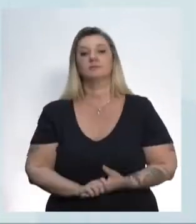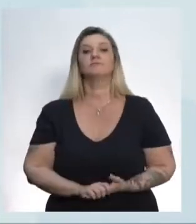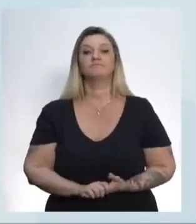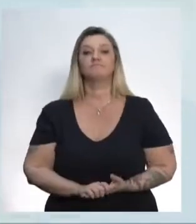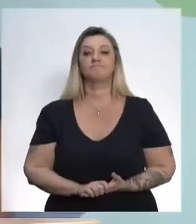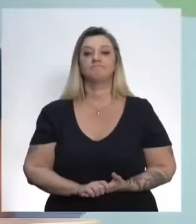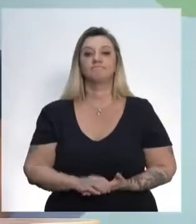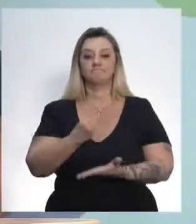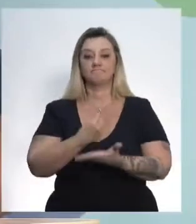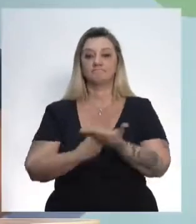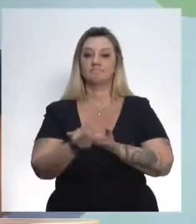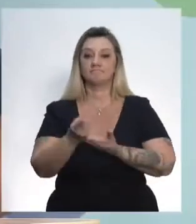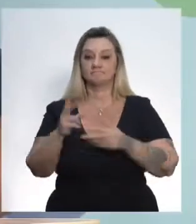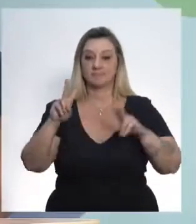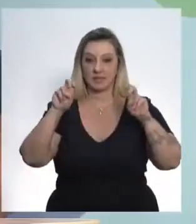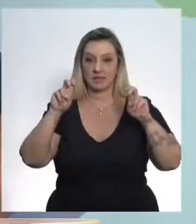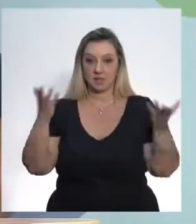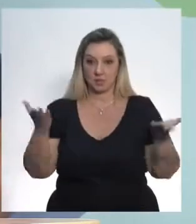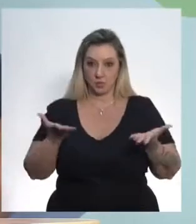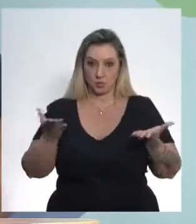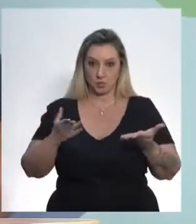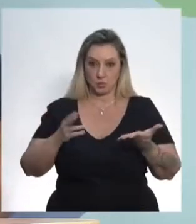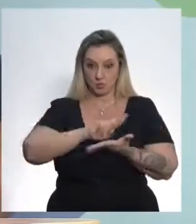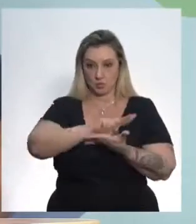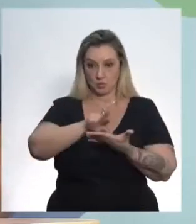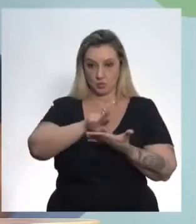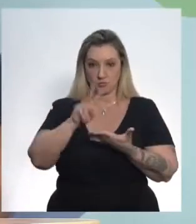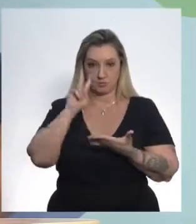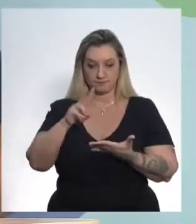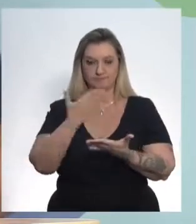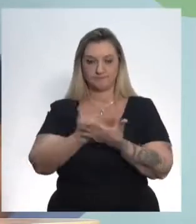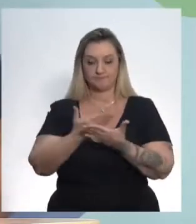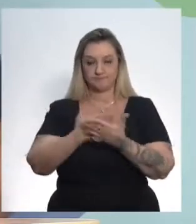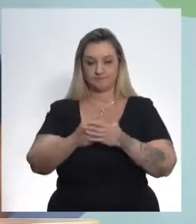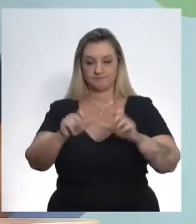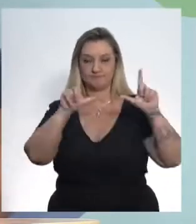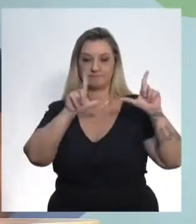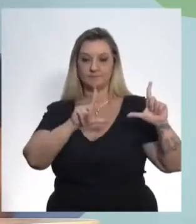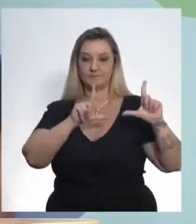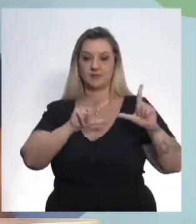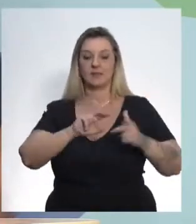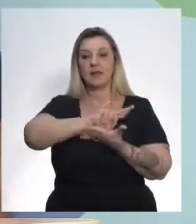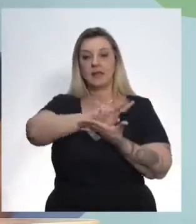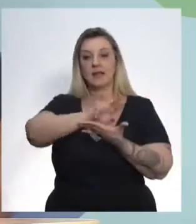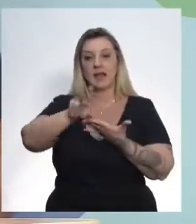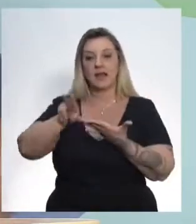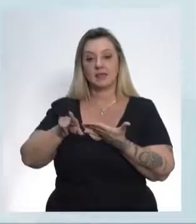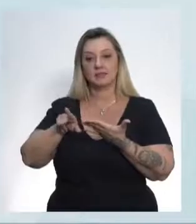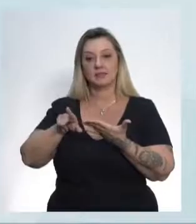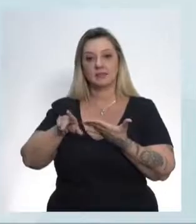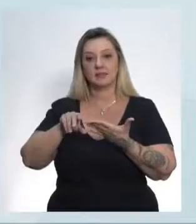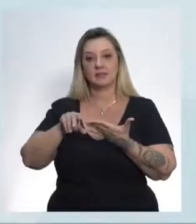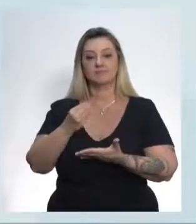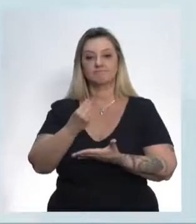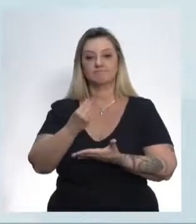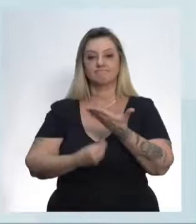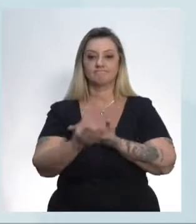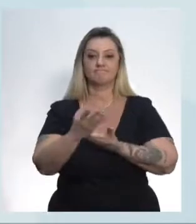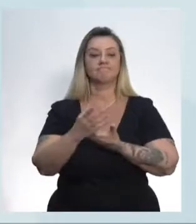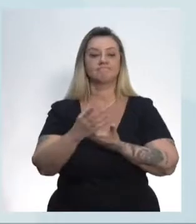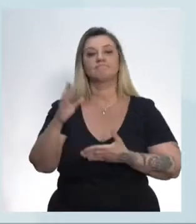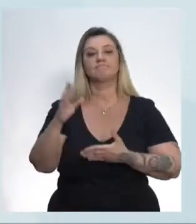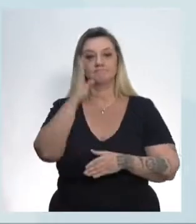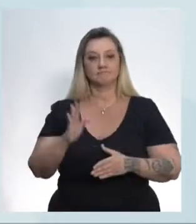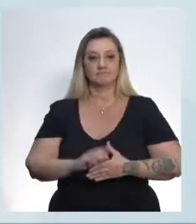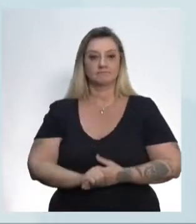do Brasil, que é o tema de hoje, que é o que nós vamos ver aí. É só acompanhar a tela e nós vamos ver aí as características da biodiversidade brasileira.